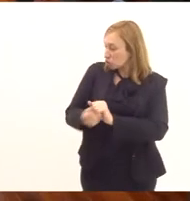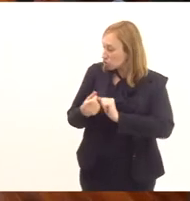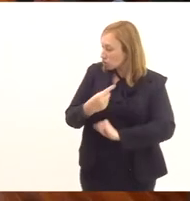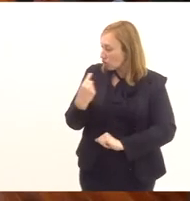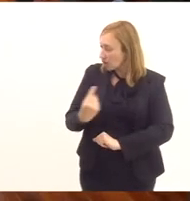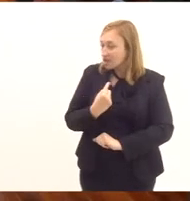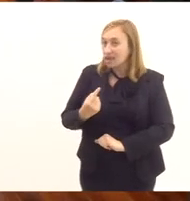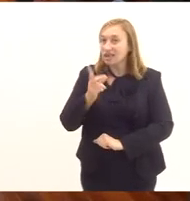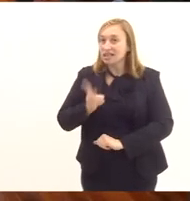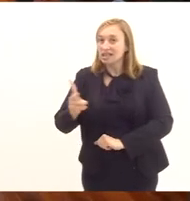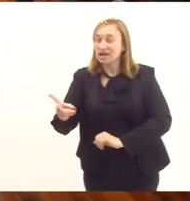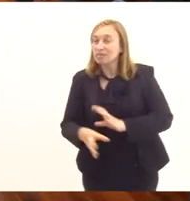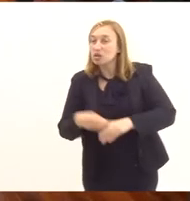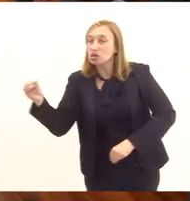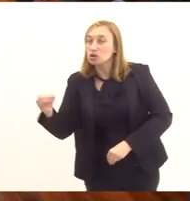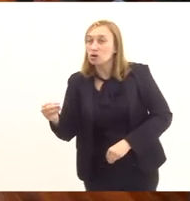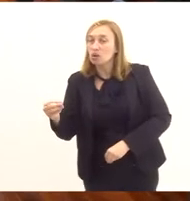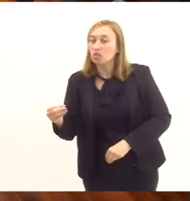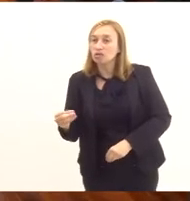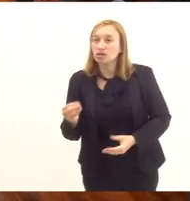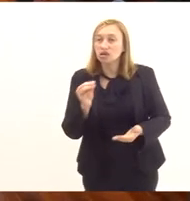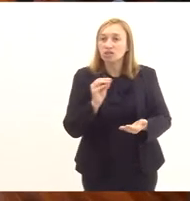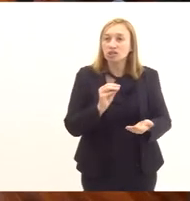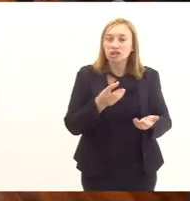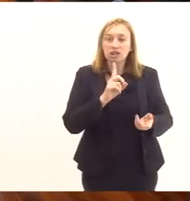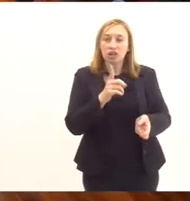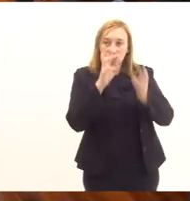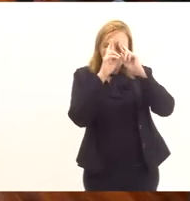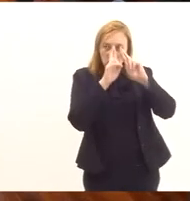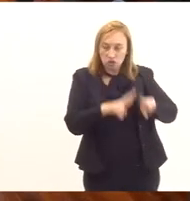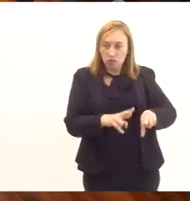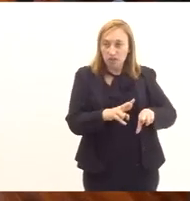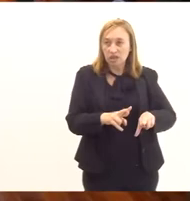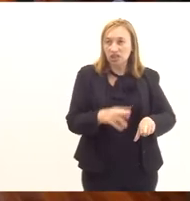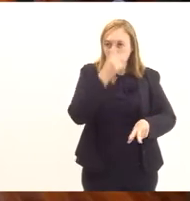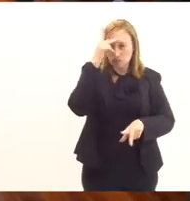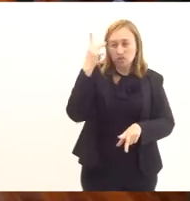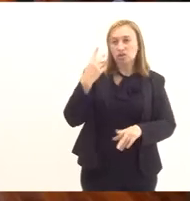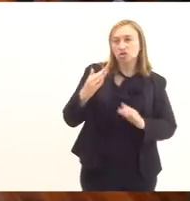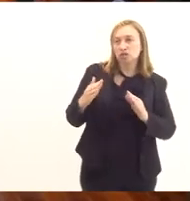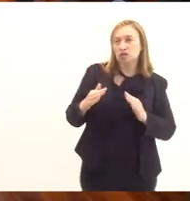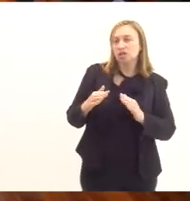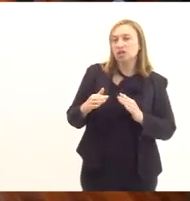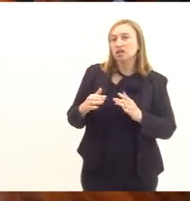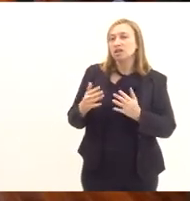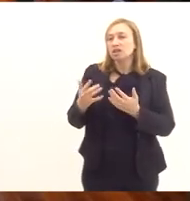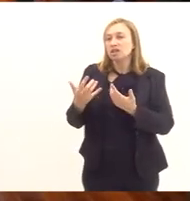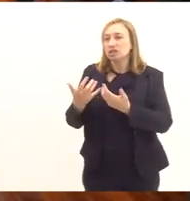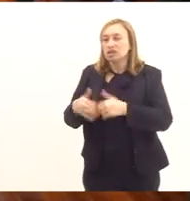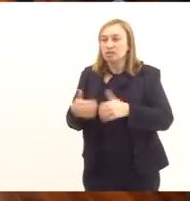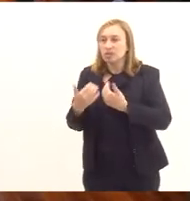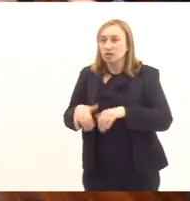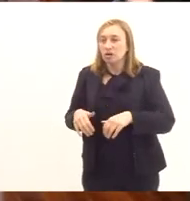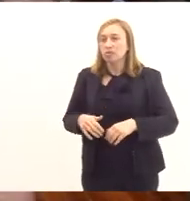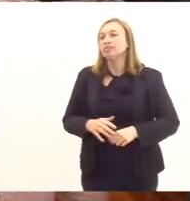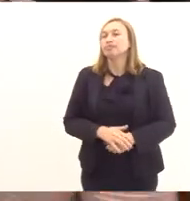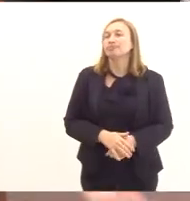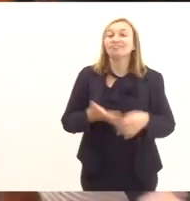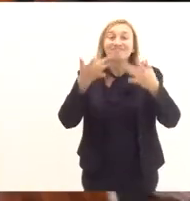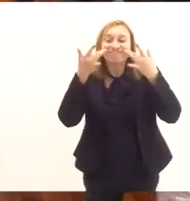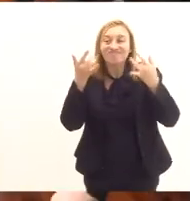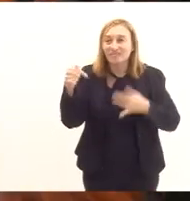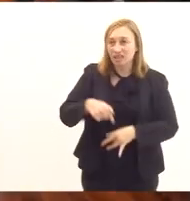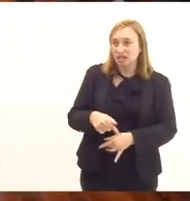Aliás ele sempre vai embora no absoluto desrespeito aos moradores de Petrópolis cidadão pretende sempre foi embora vem faz o teatro dele vai embora e